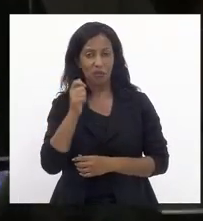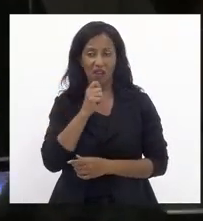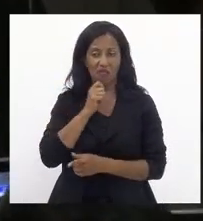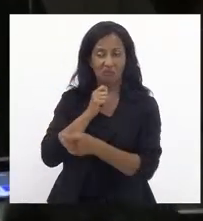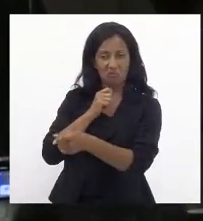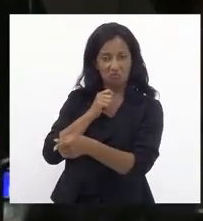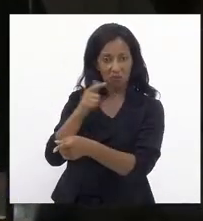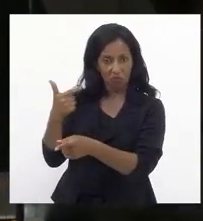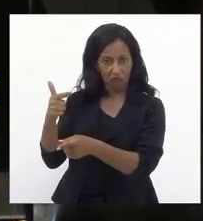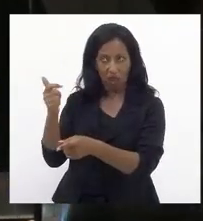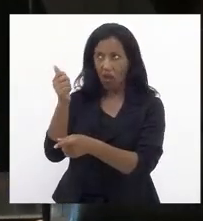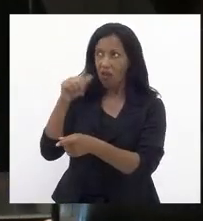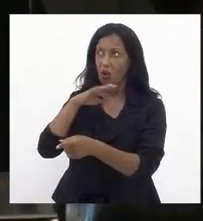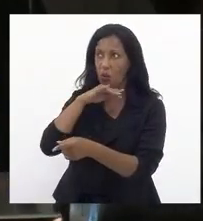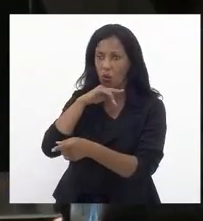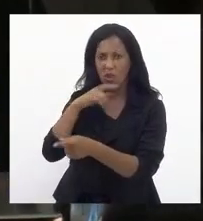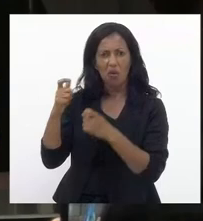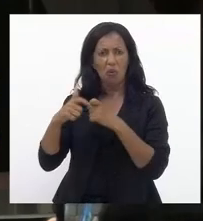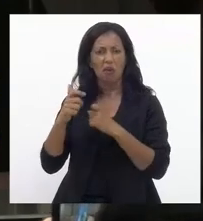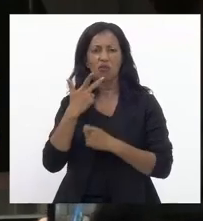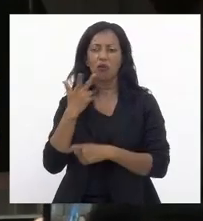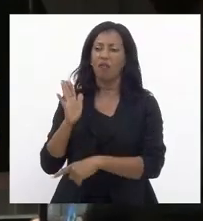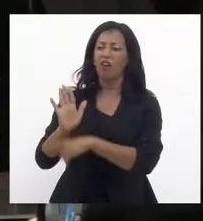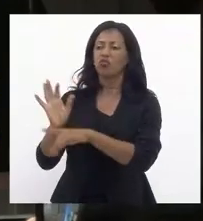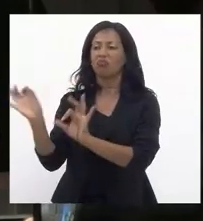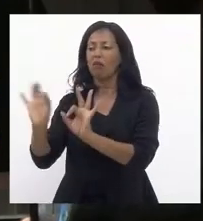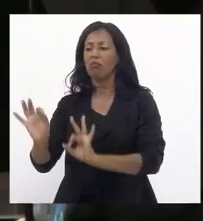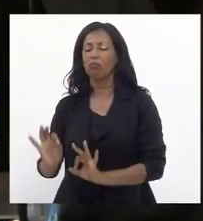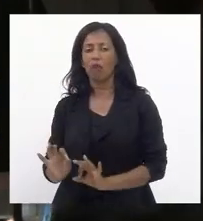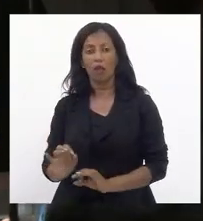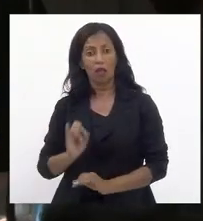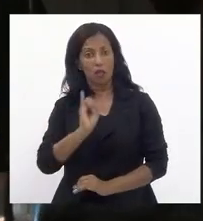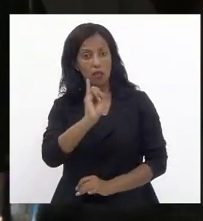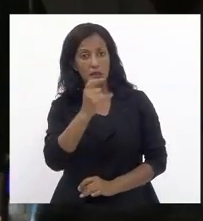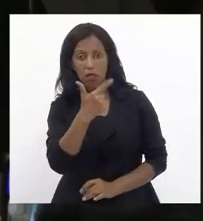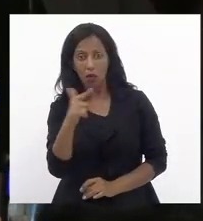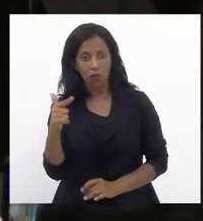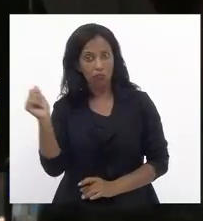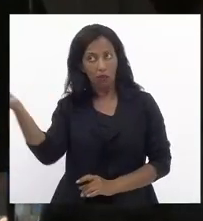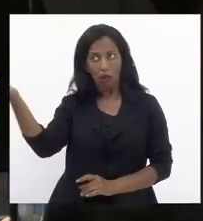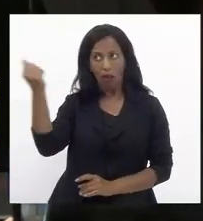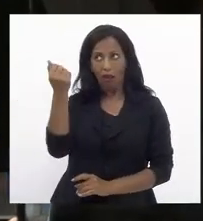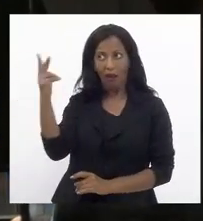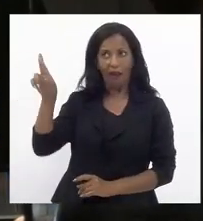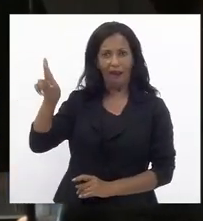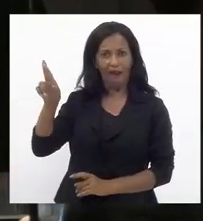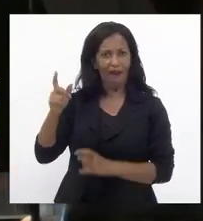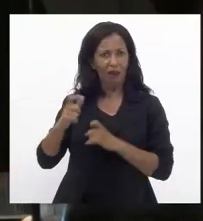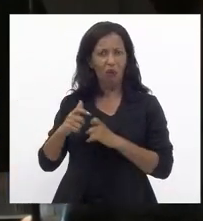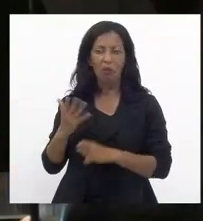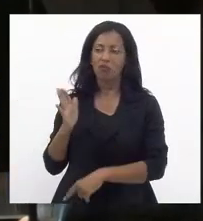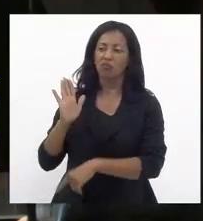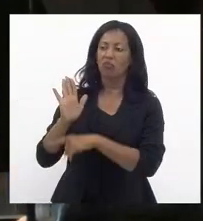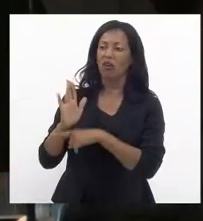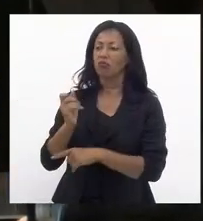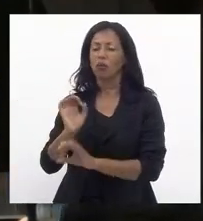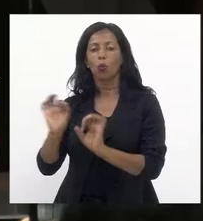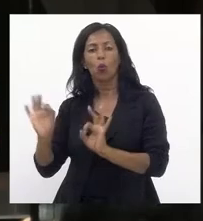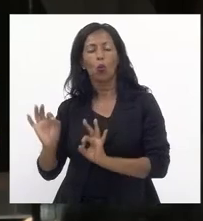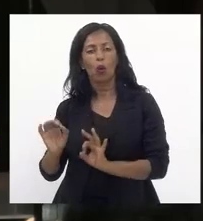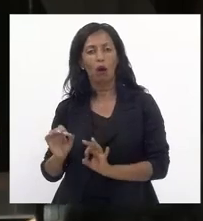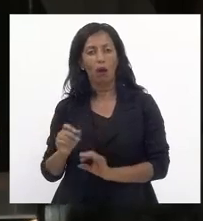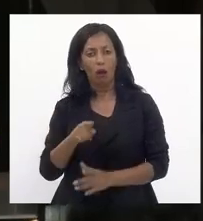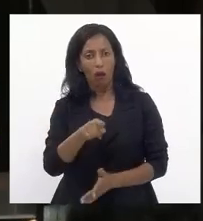o médico disse que não vai atender ninguém. Então, quer dizer que se não tiver o ar-condicionado, o médico não vai atender. Mas